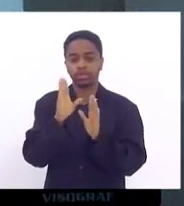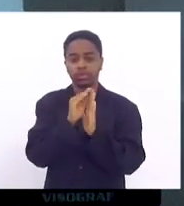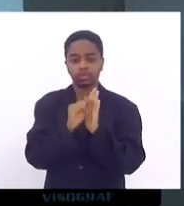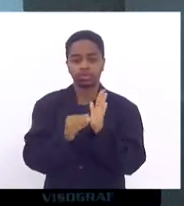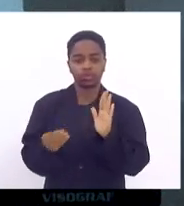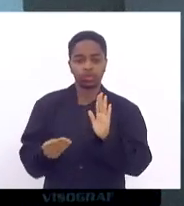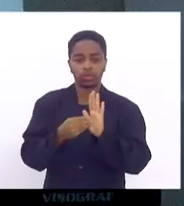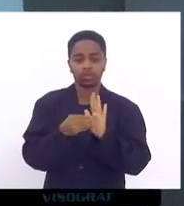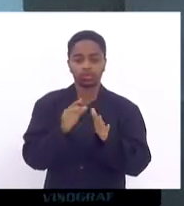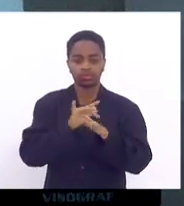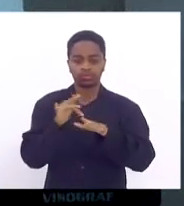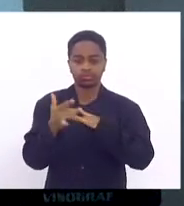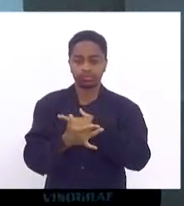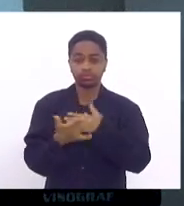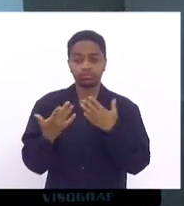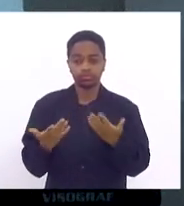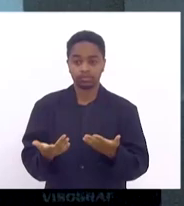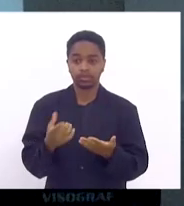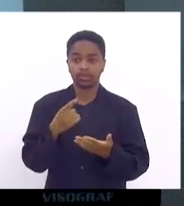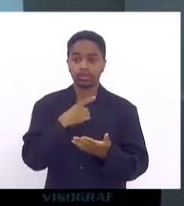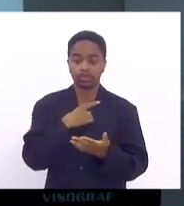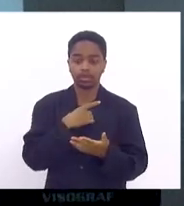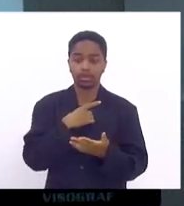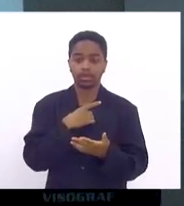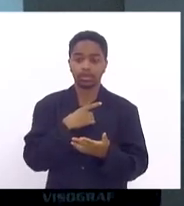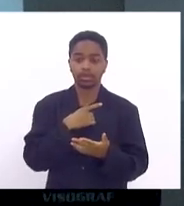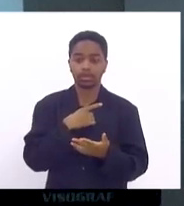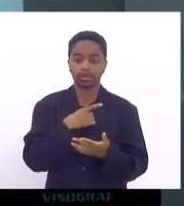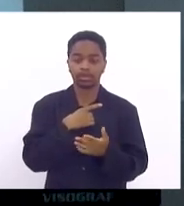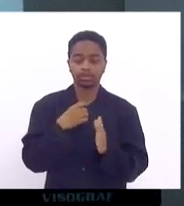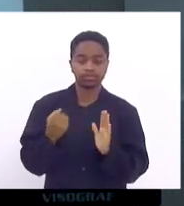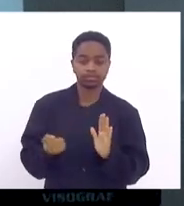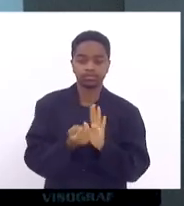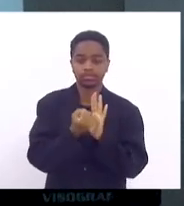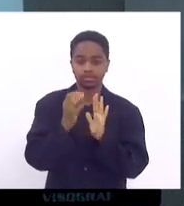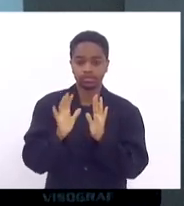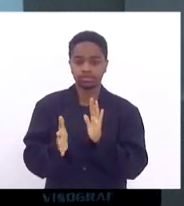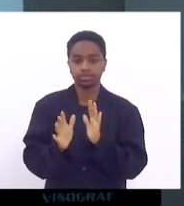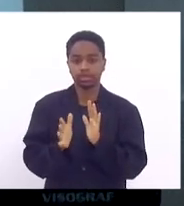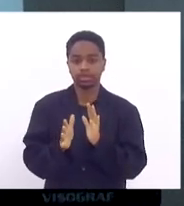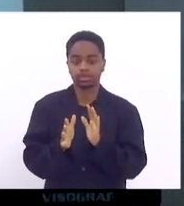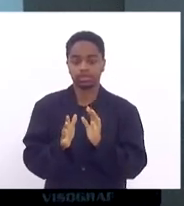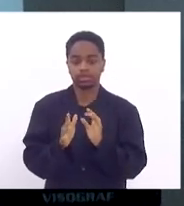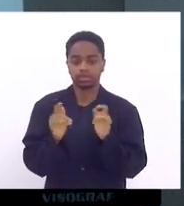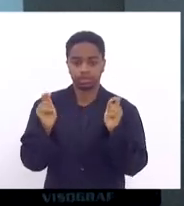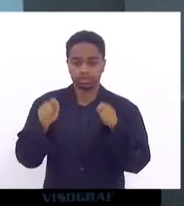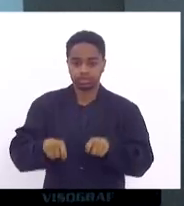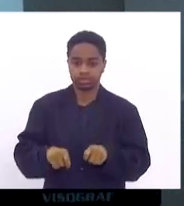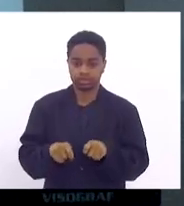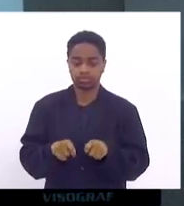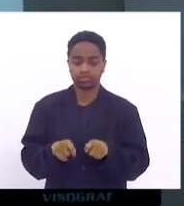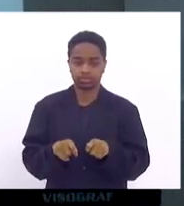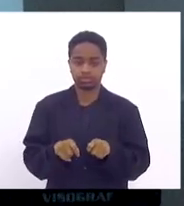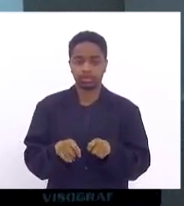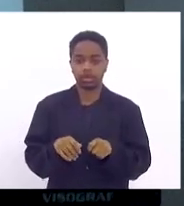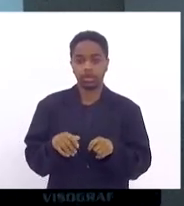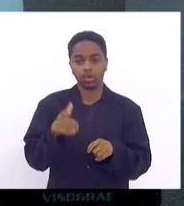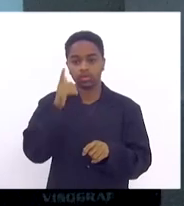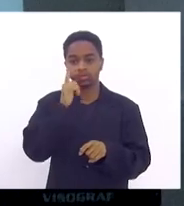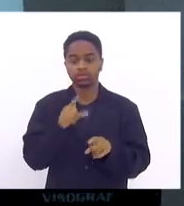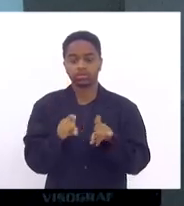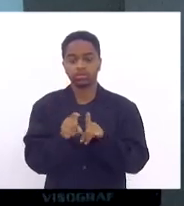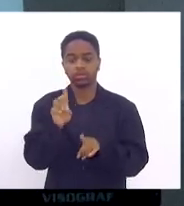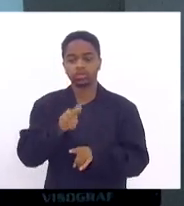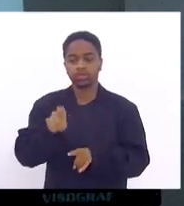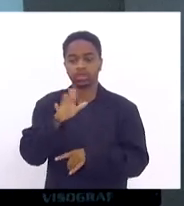como eu dizia isso já havia o reconhecimento juris isso já estava consolidado na jurisprudência essa possibilidade né a extensão da imunidade para o campo